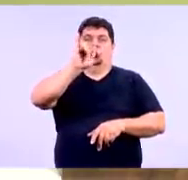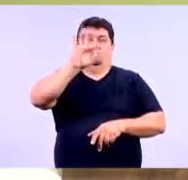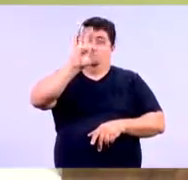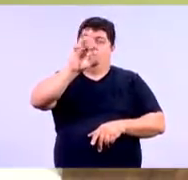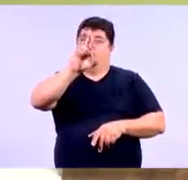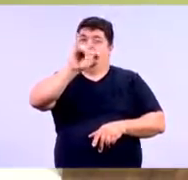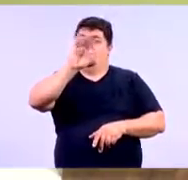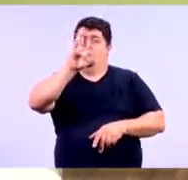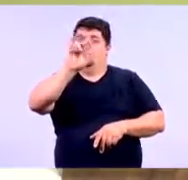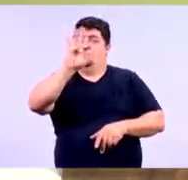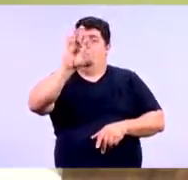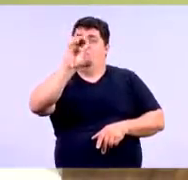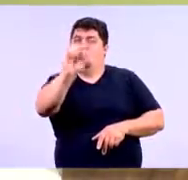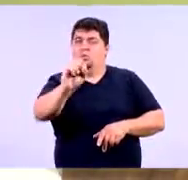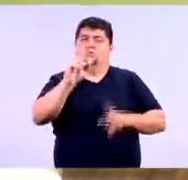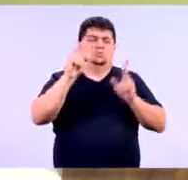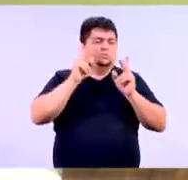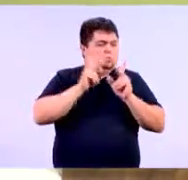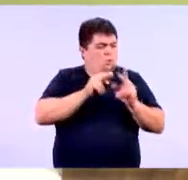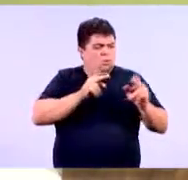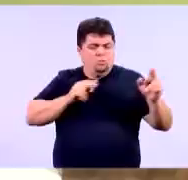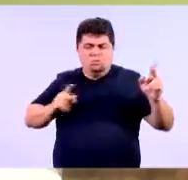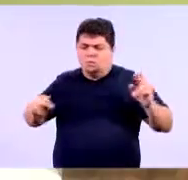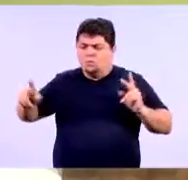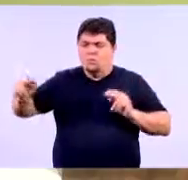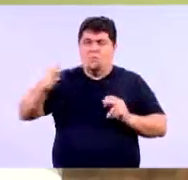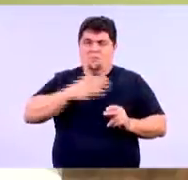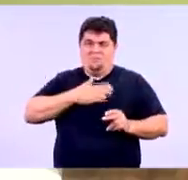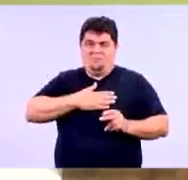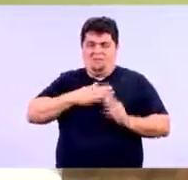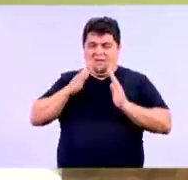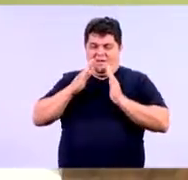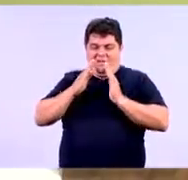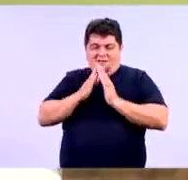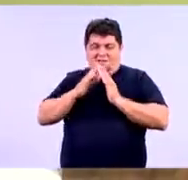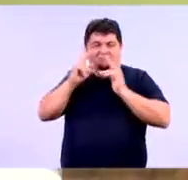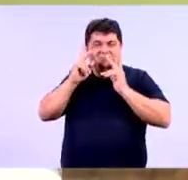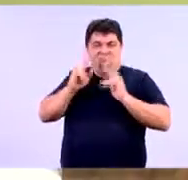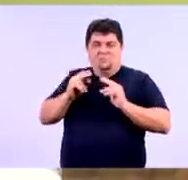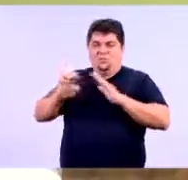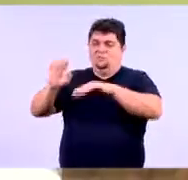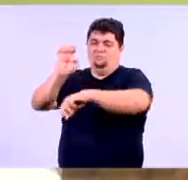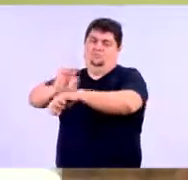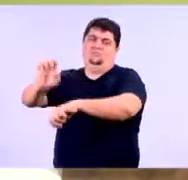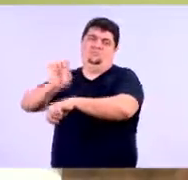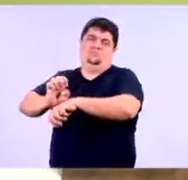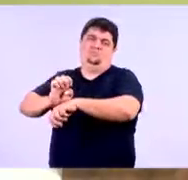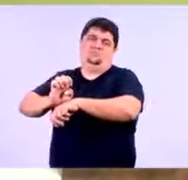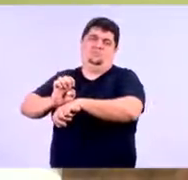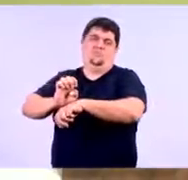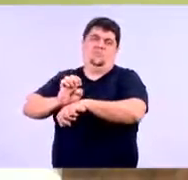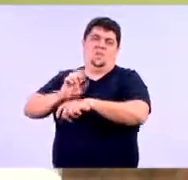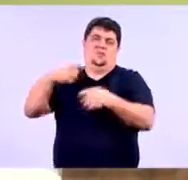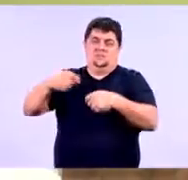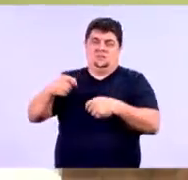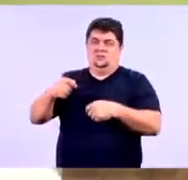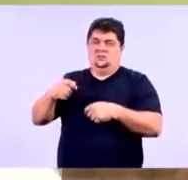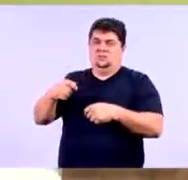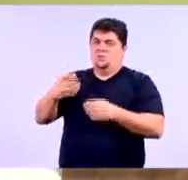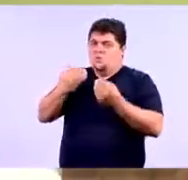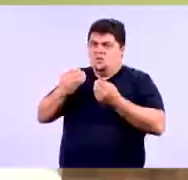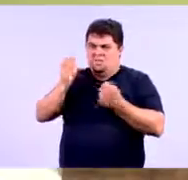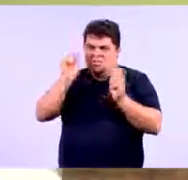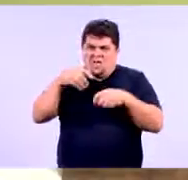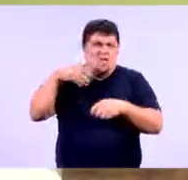mesmos gastos, as mesmas necessidades que nós precisamos em casa, assim é o Estado. Para nós podermos comprar